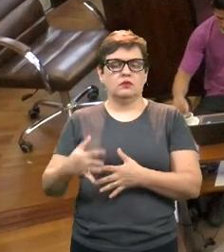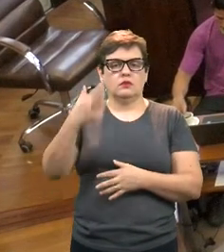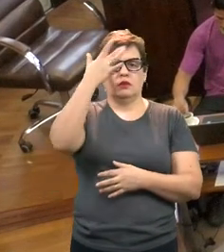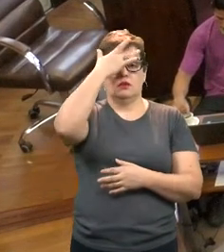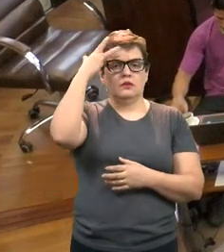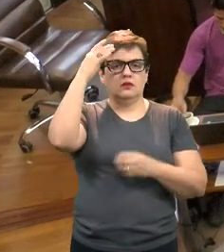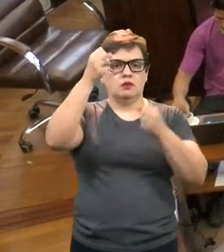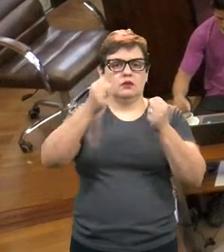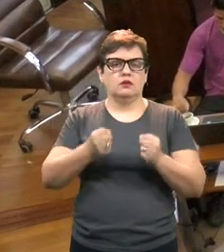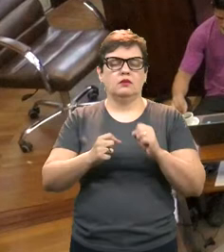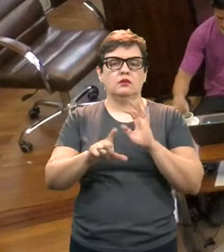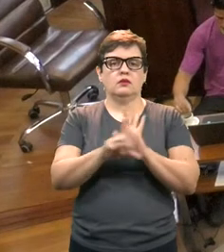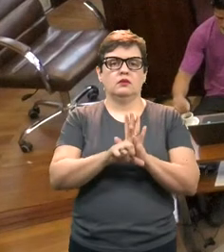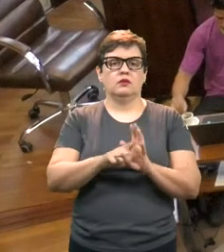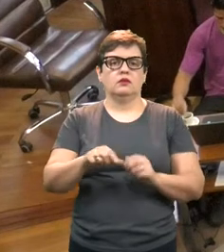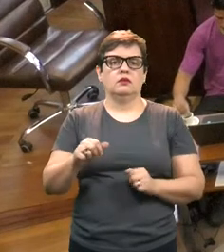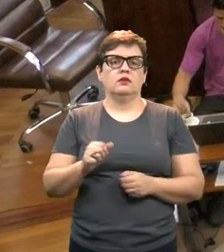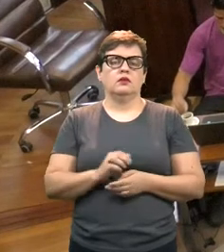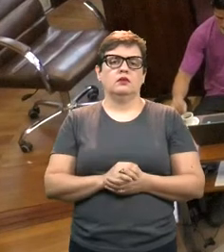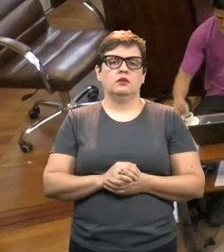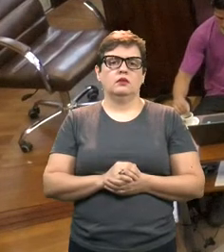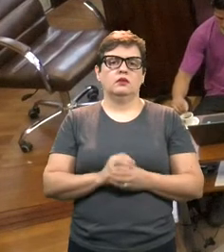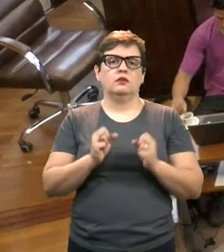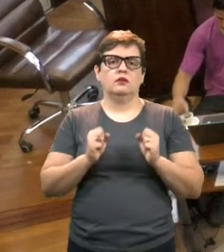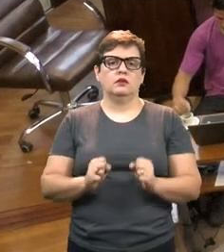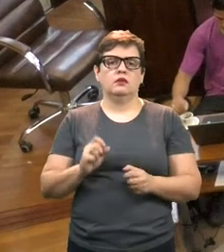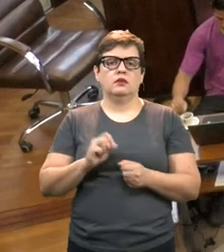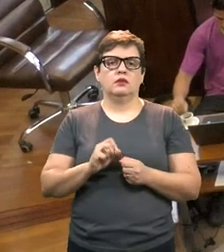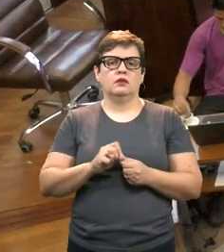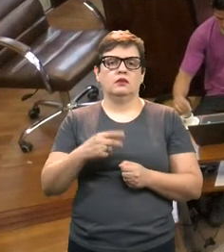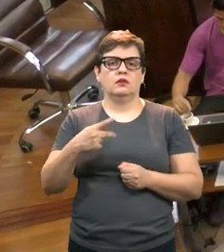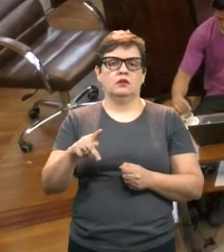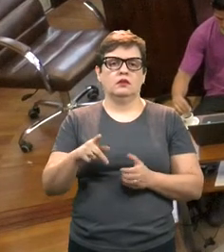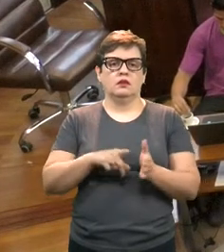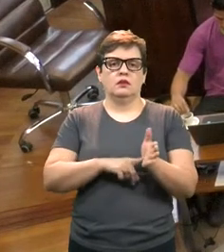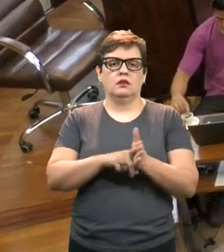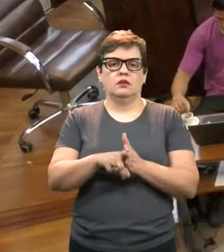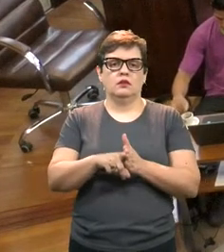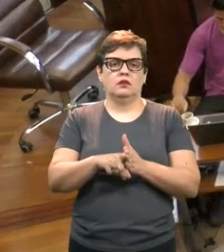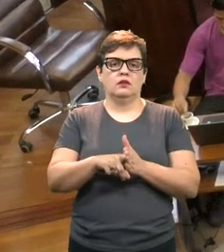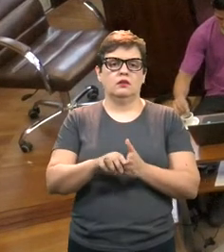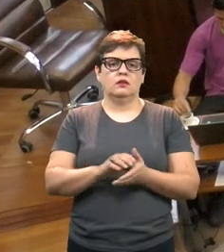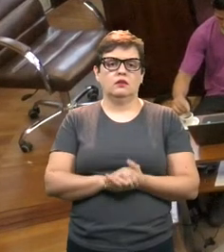do Poder Legislativo poderão fazer suas perguntas